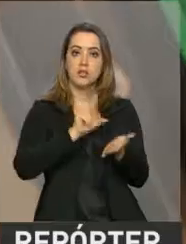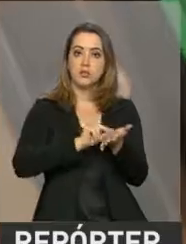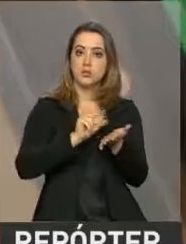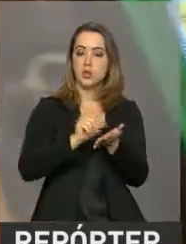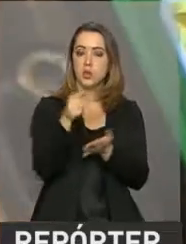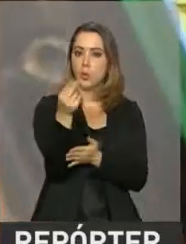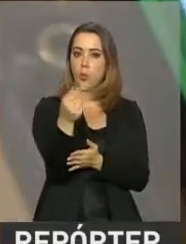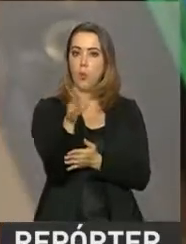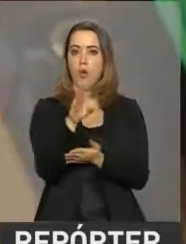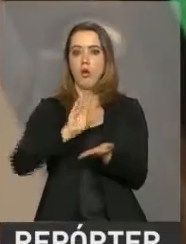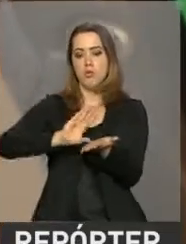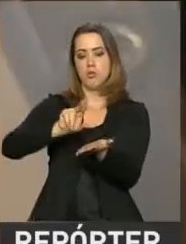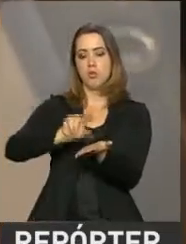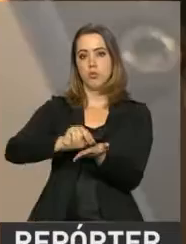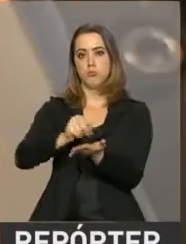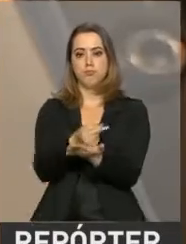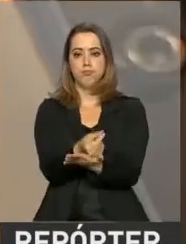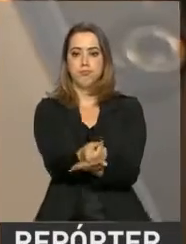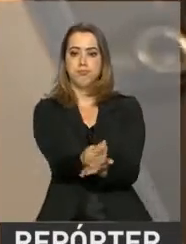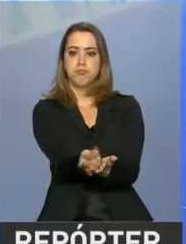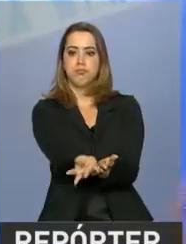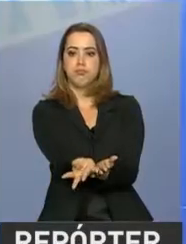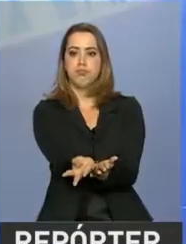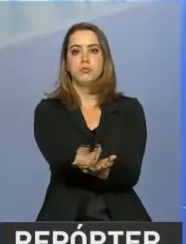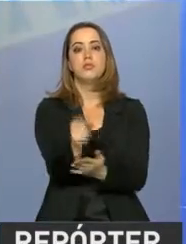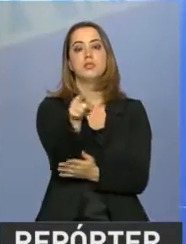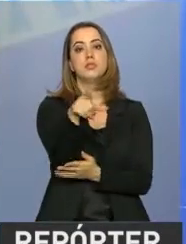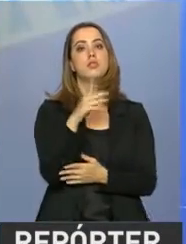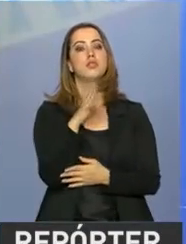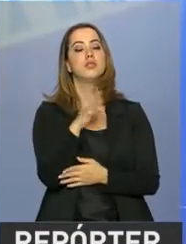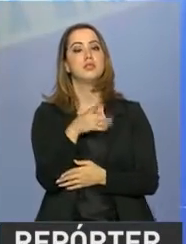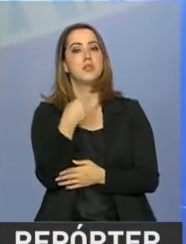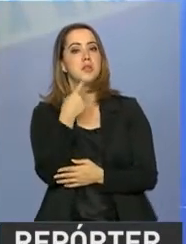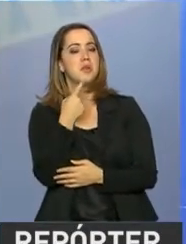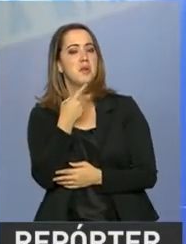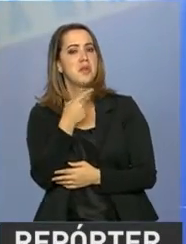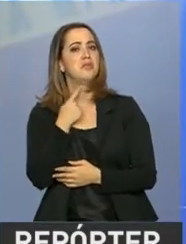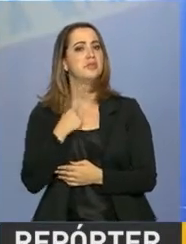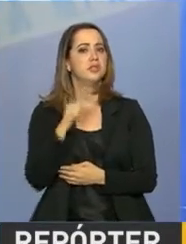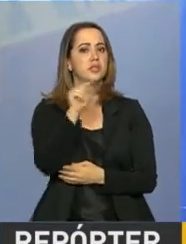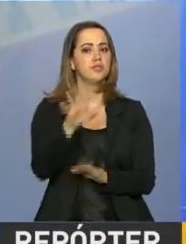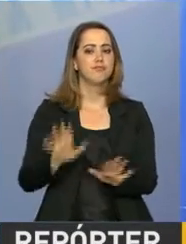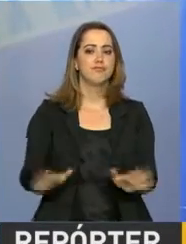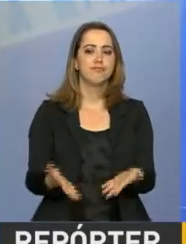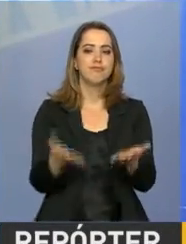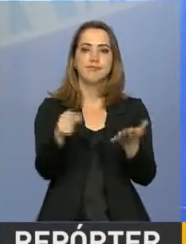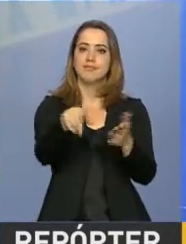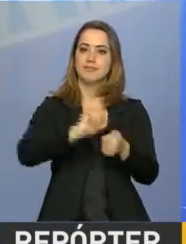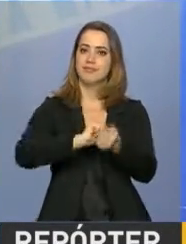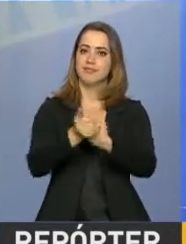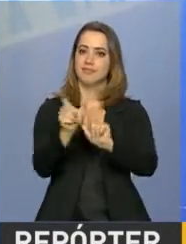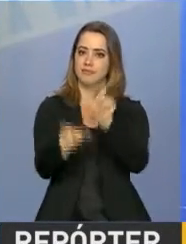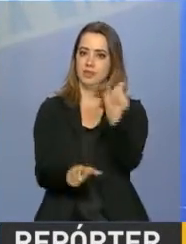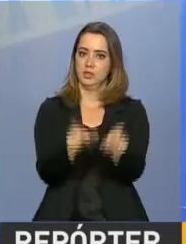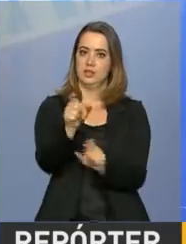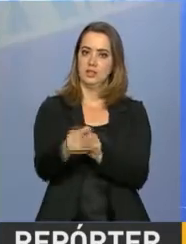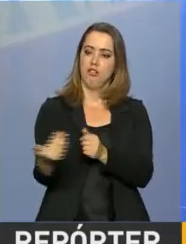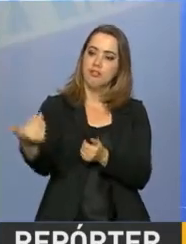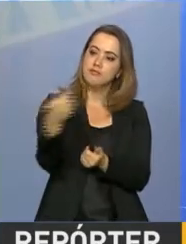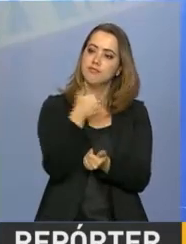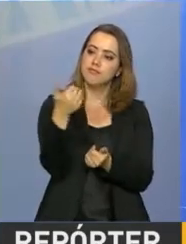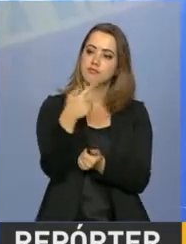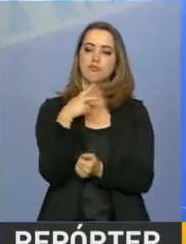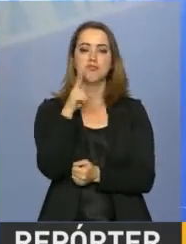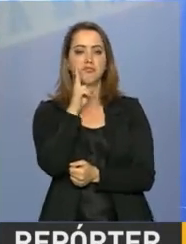cartas que conquistou o mundo na década de 80. A intenção do jogo é promover os atletas e trazer o público para o mundo